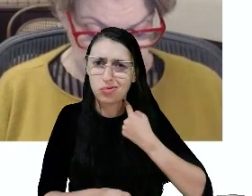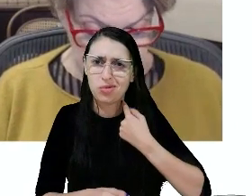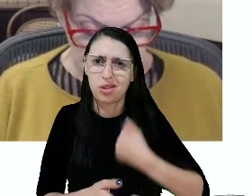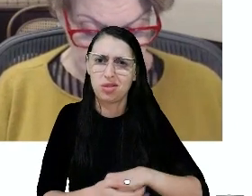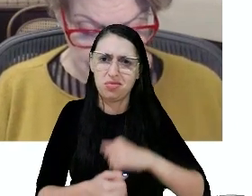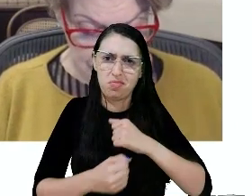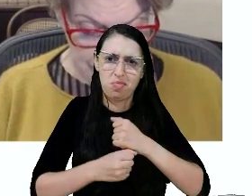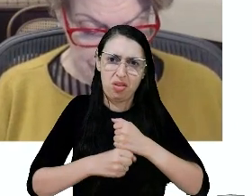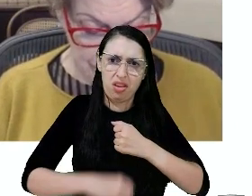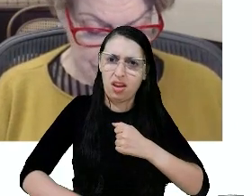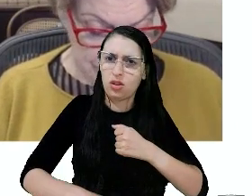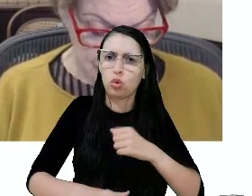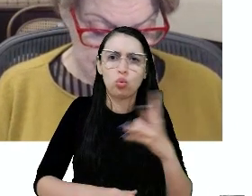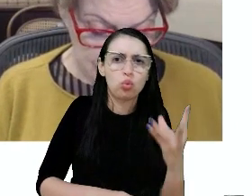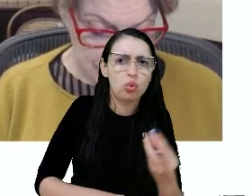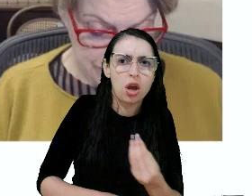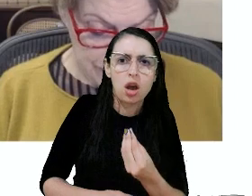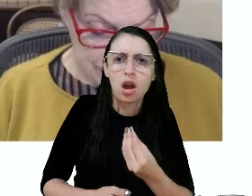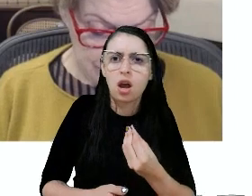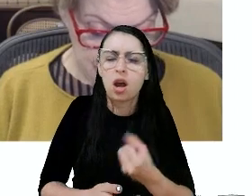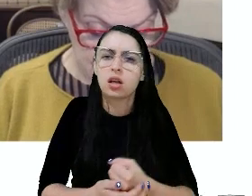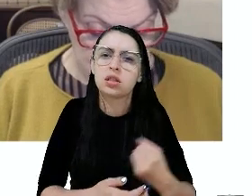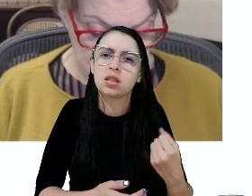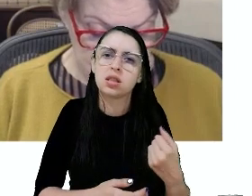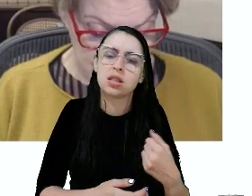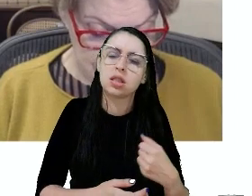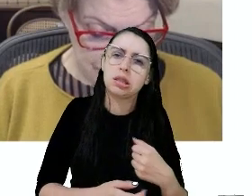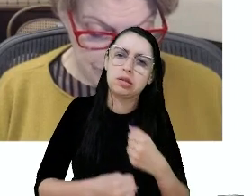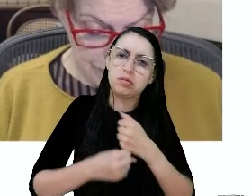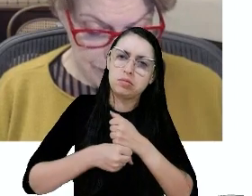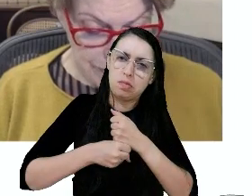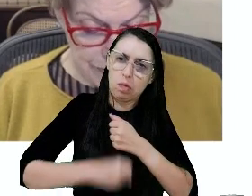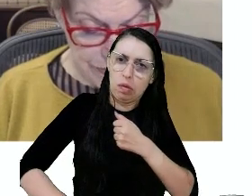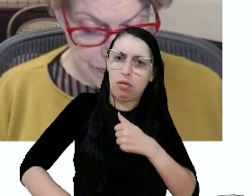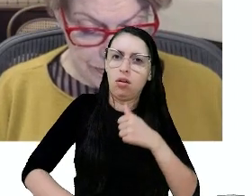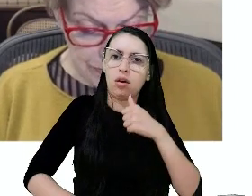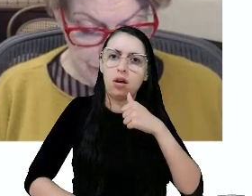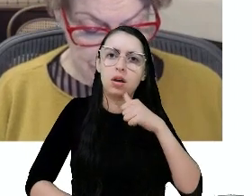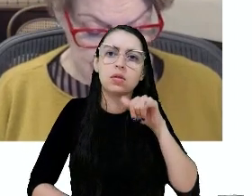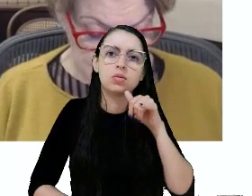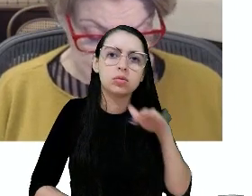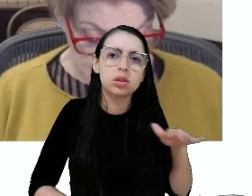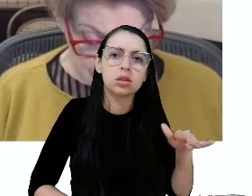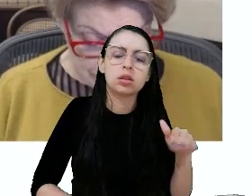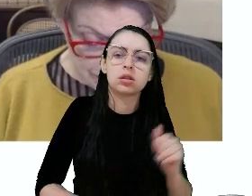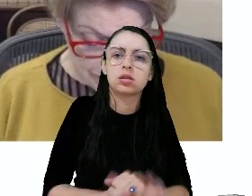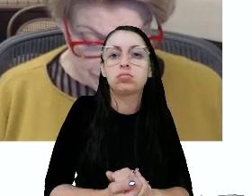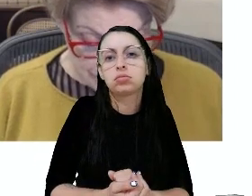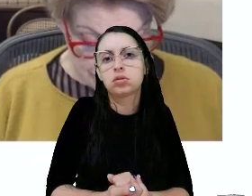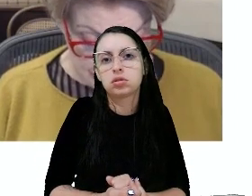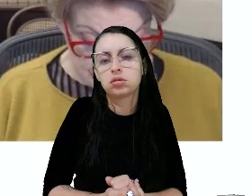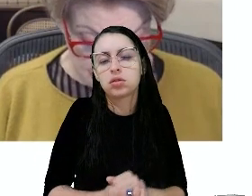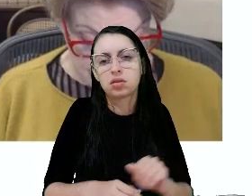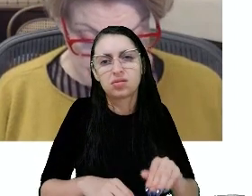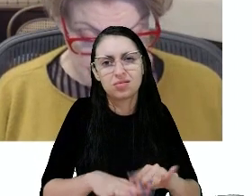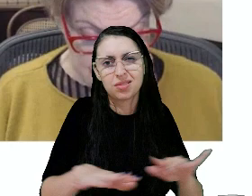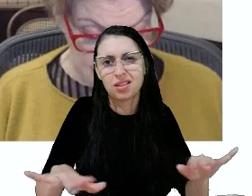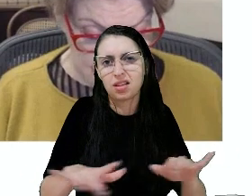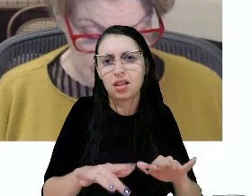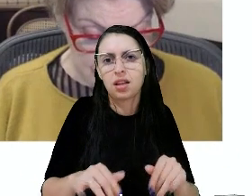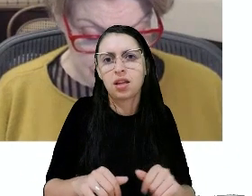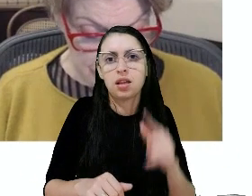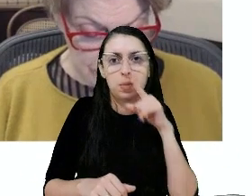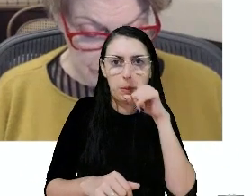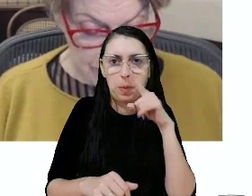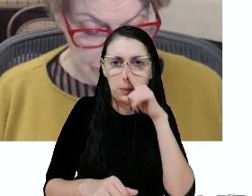de fezes, porque todas as crianças estavam com diarreia. E elas estavam com diarreia porque o solo onde elas moram